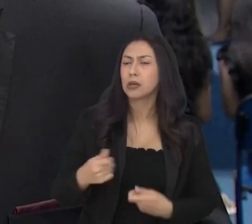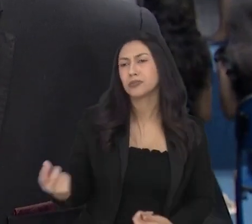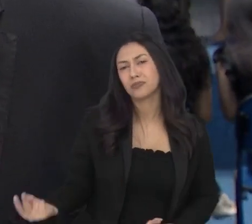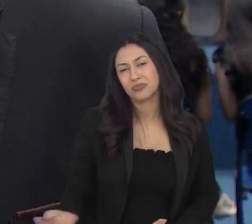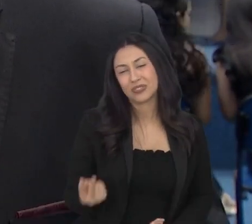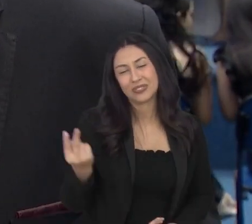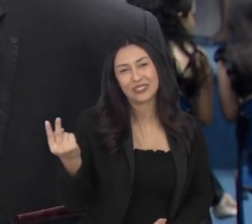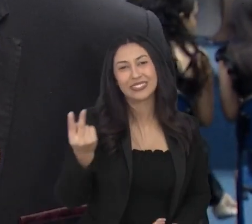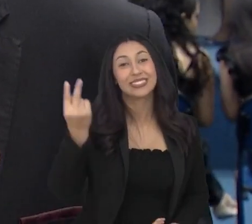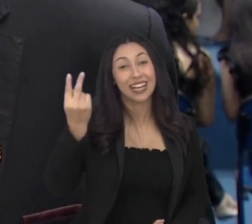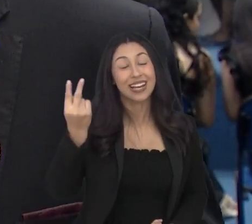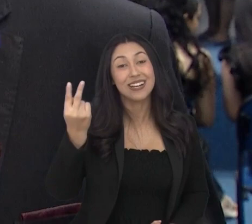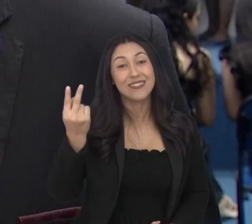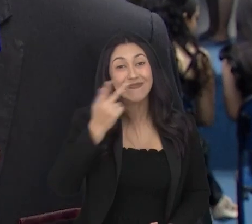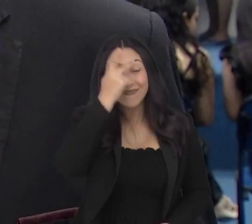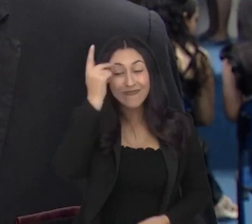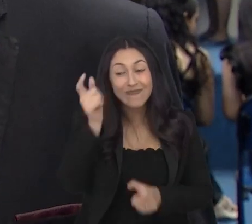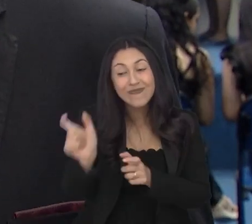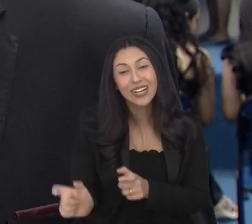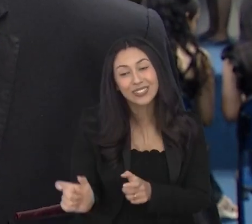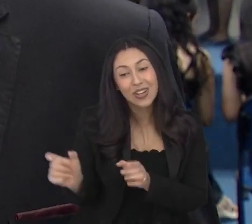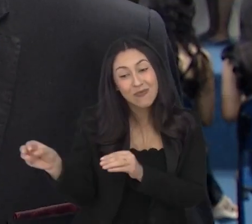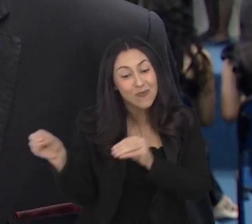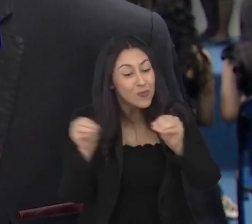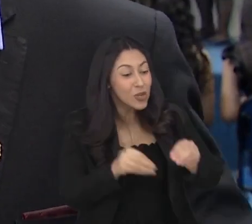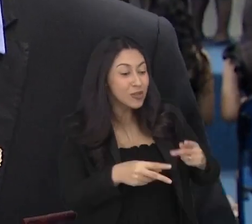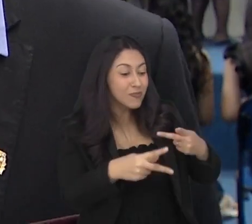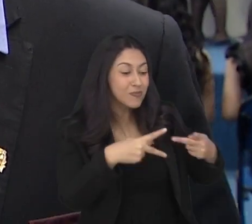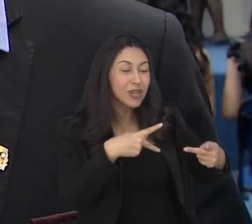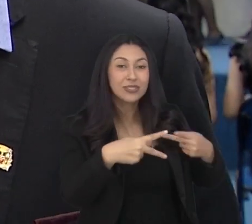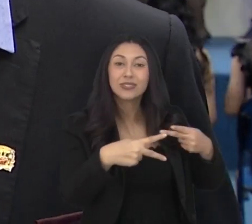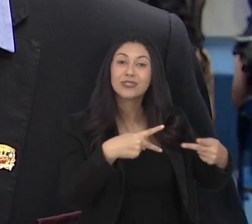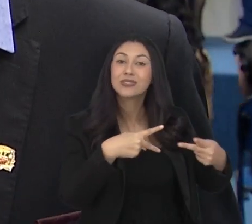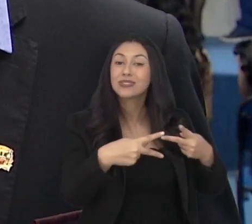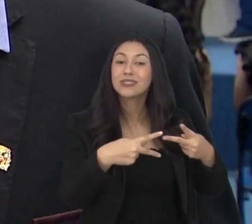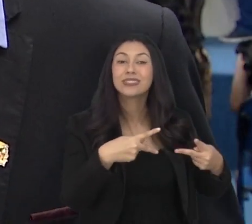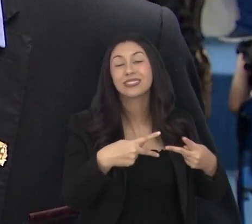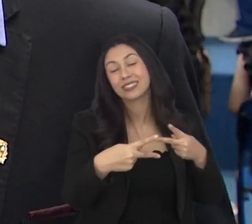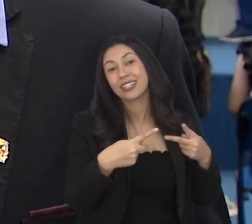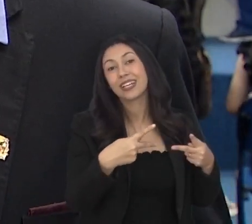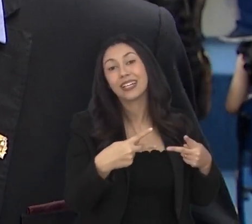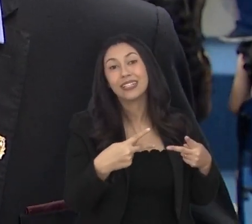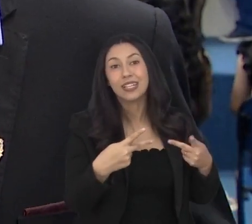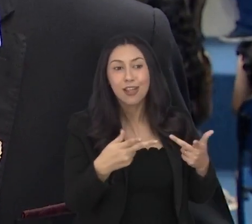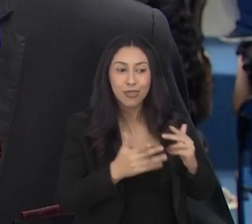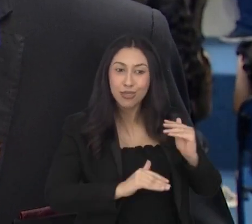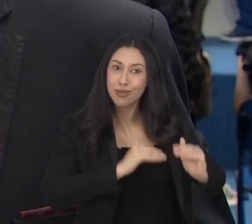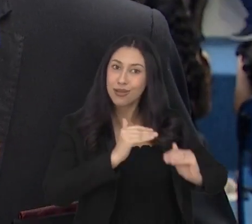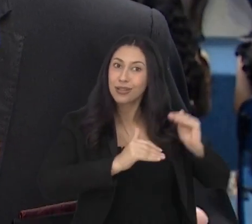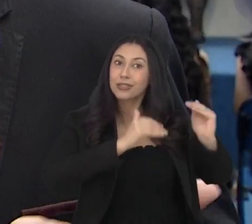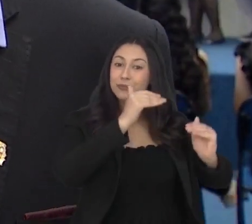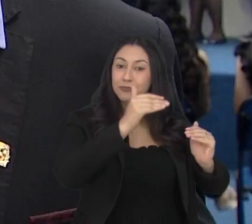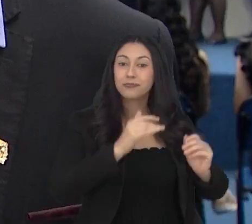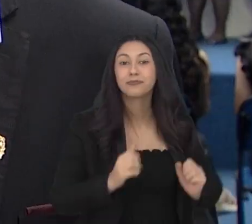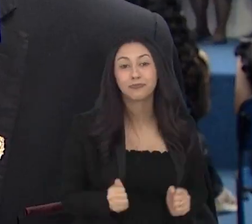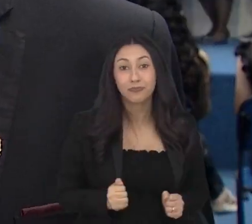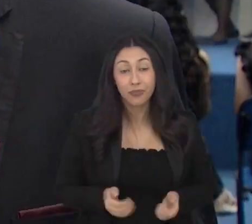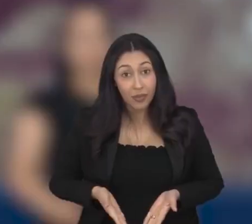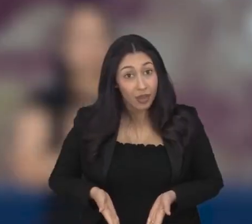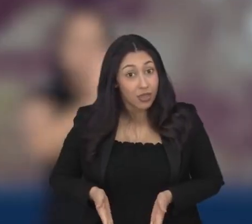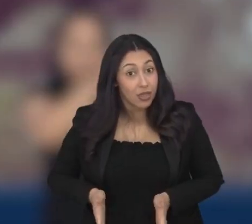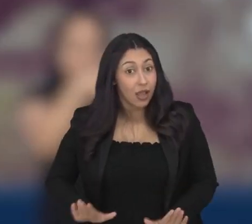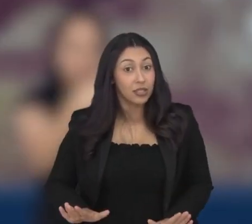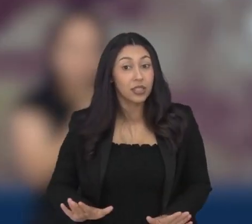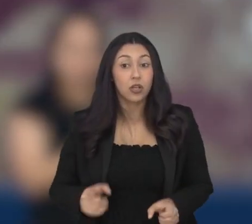tem que valorizar essas pessoas que vêm para a cidade de São José dos Campos e se crescem